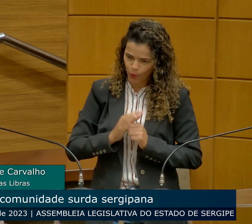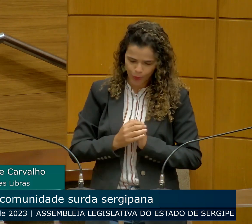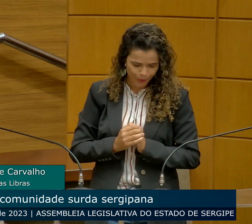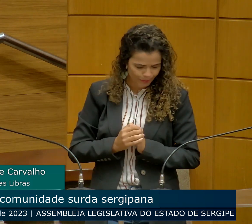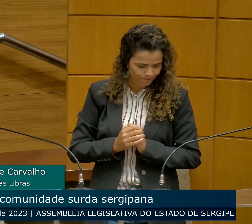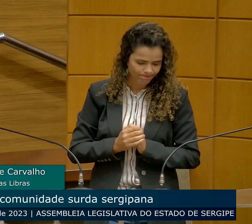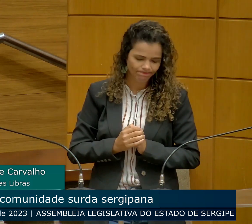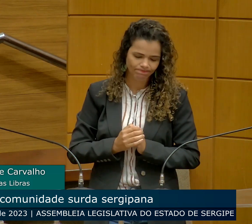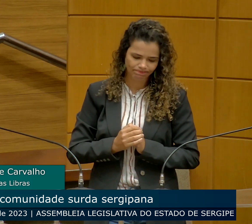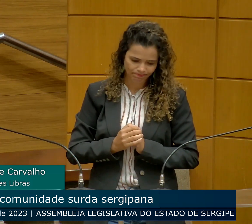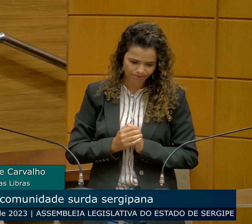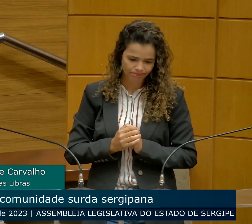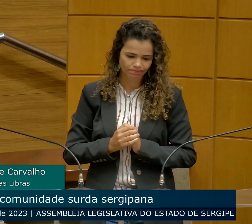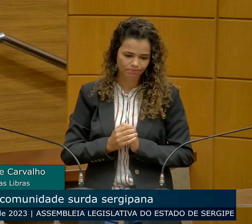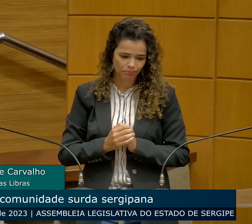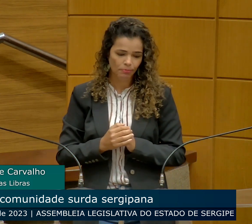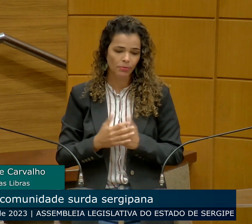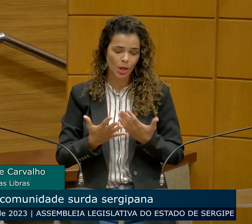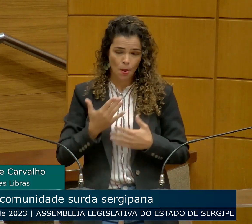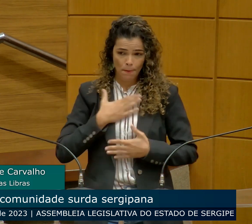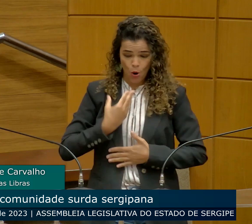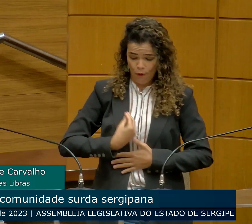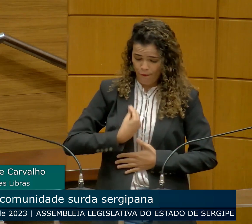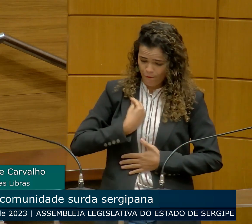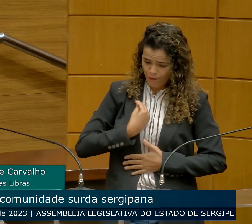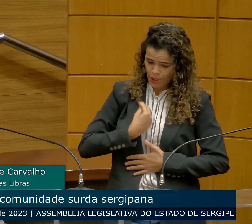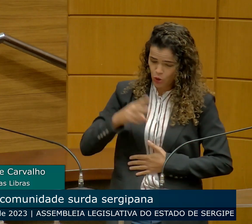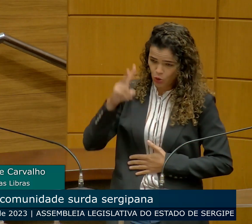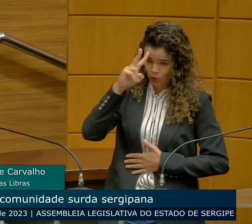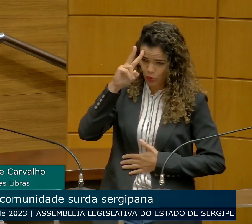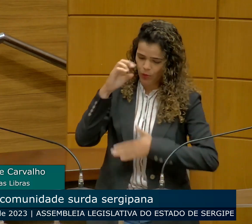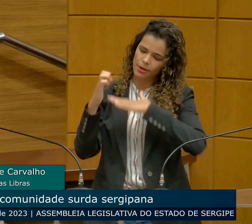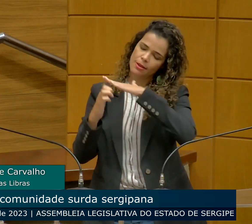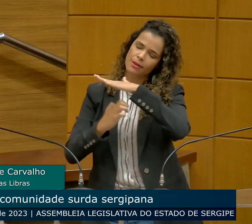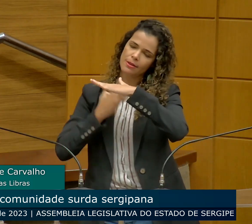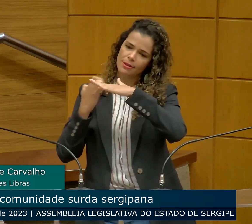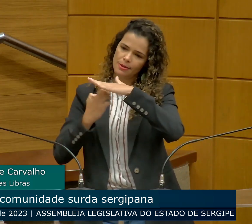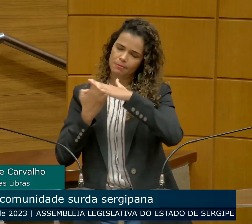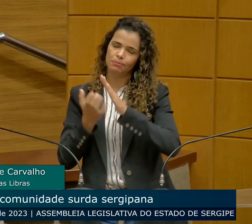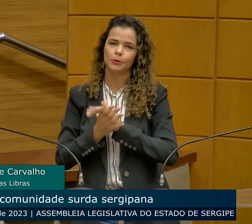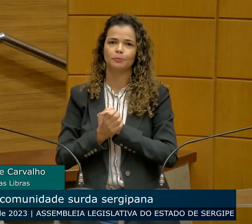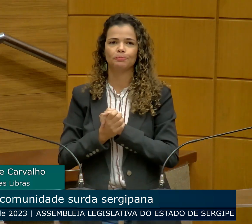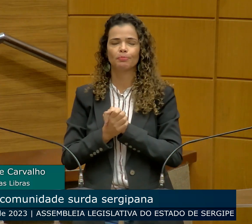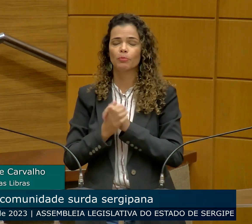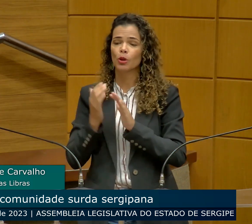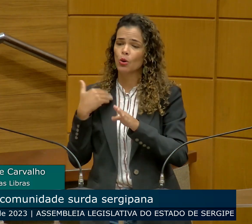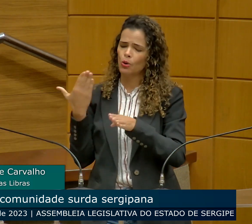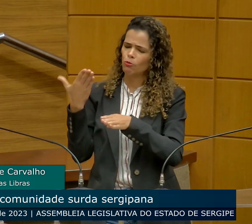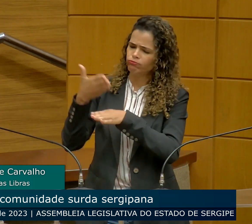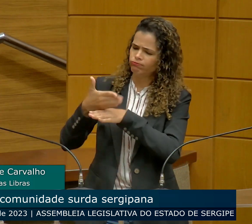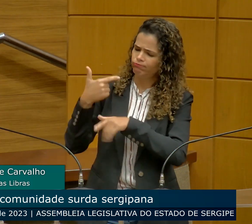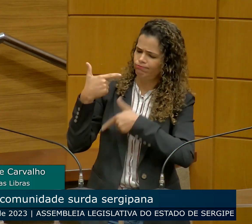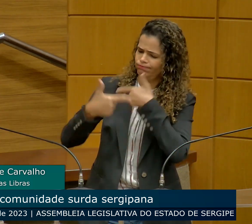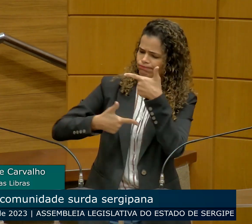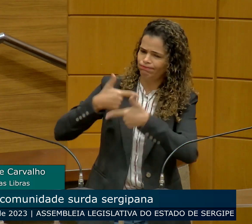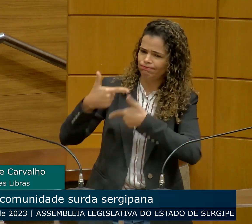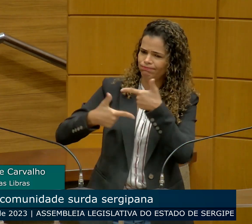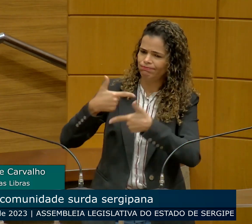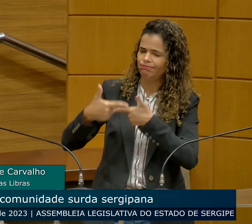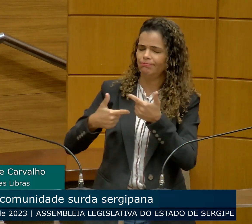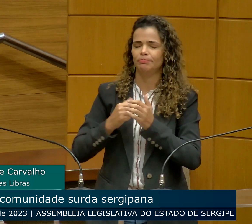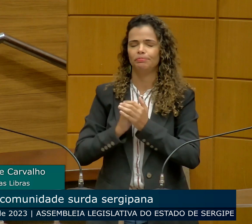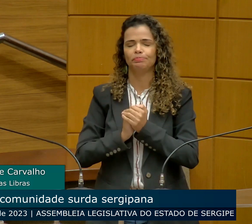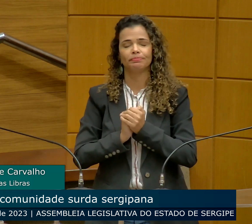Deus, não era legal a questão das barreiras de sofrimento. Eu lembro, né, dessa